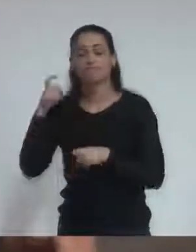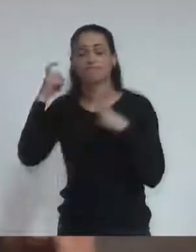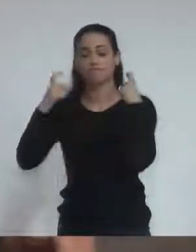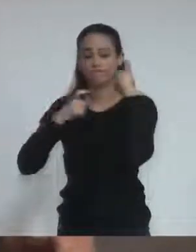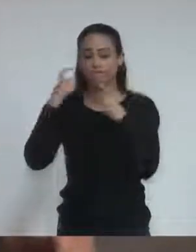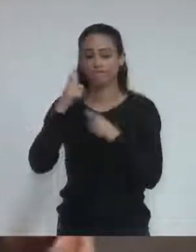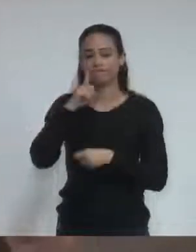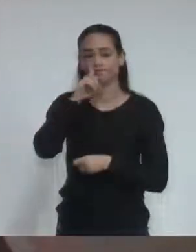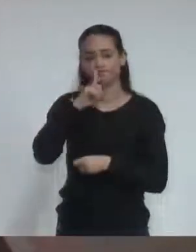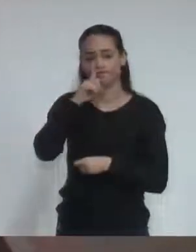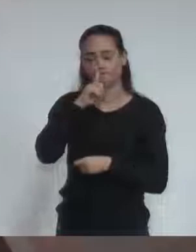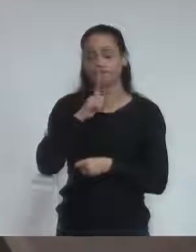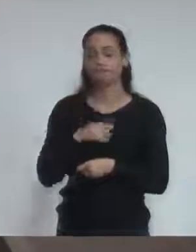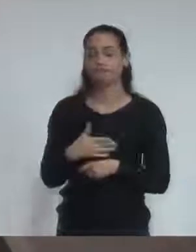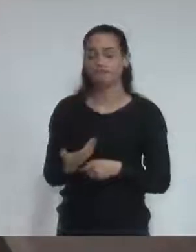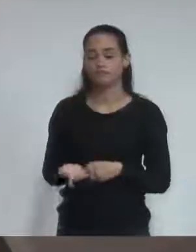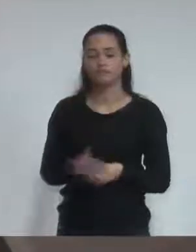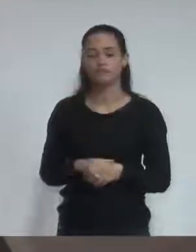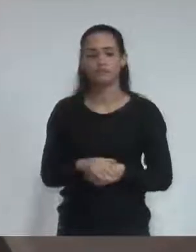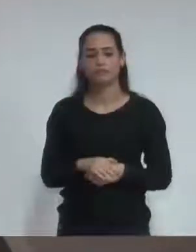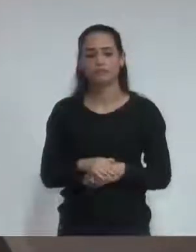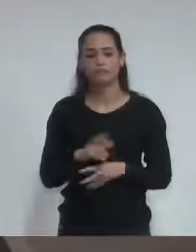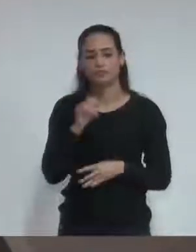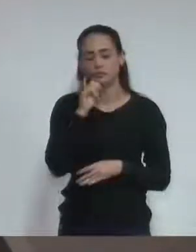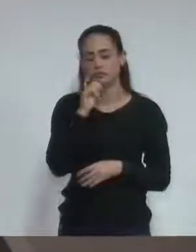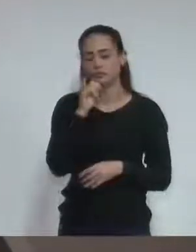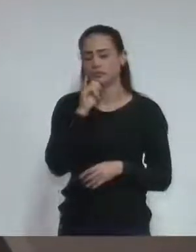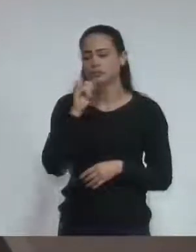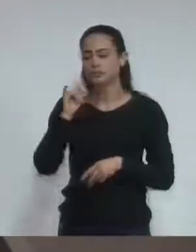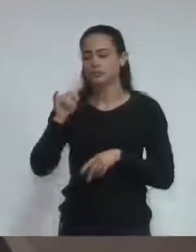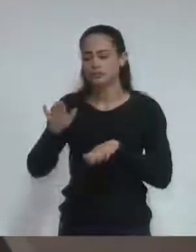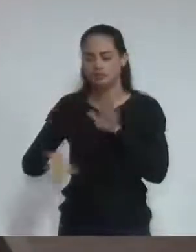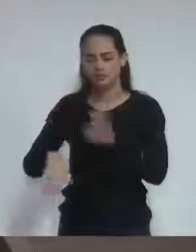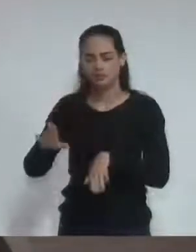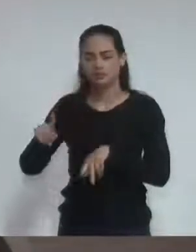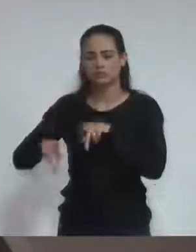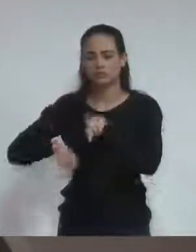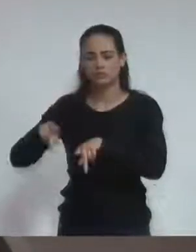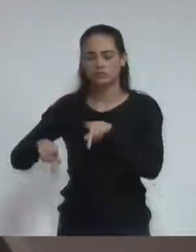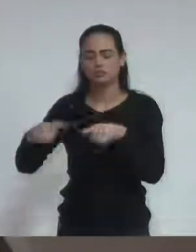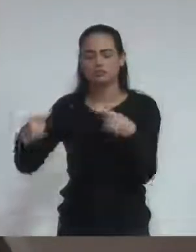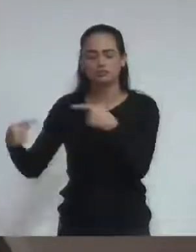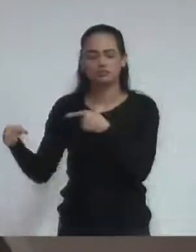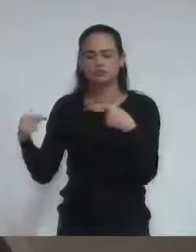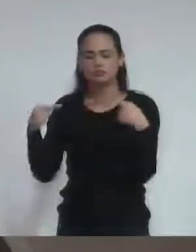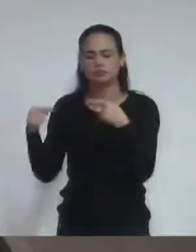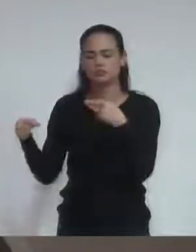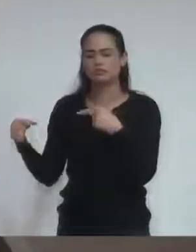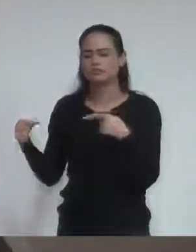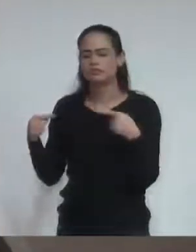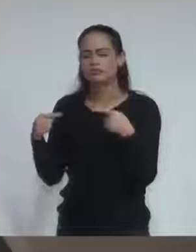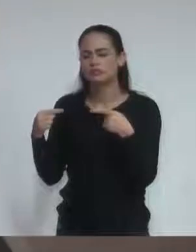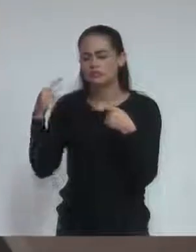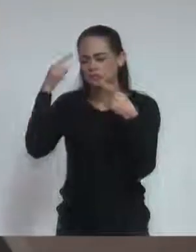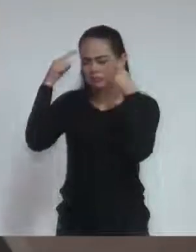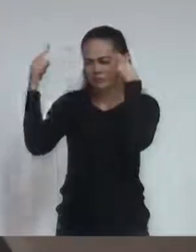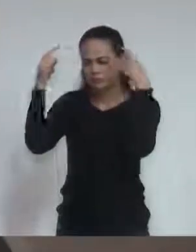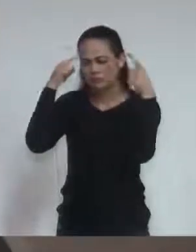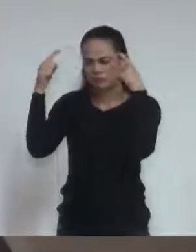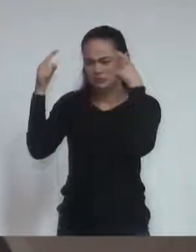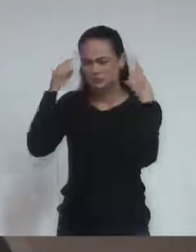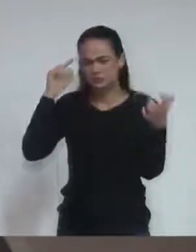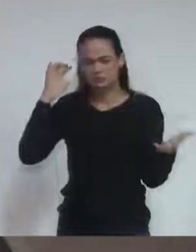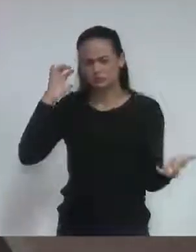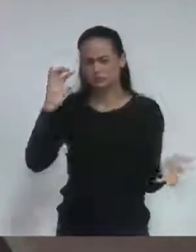E quando as pessoas começam a levar uma discussão de ideias, de ponto de vista para o campo pessoal, começa a radicalizar da forma que a gente está vendo,